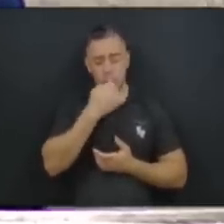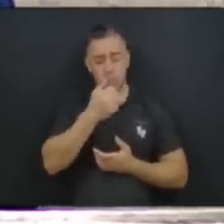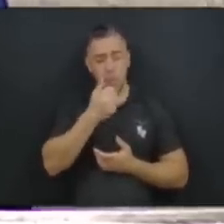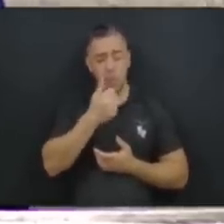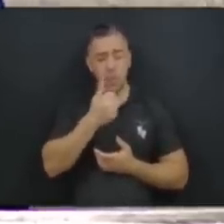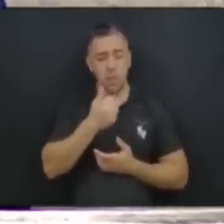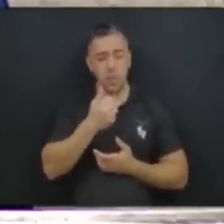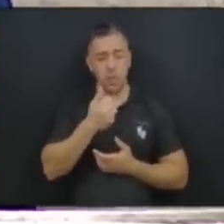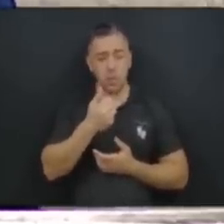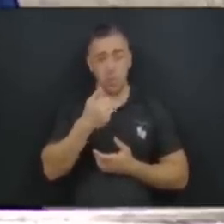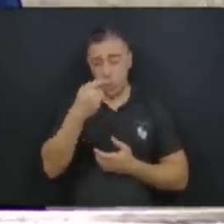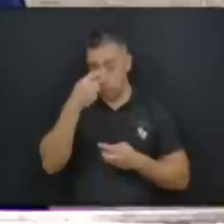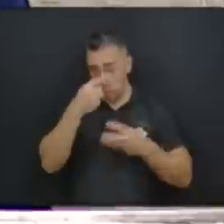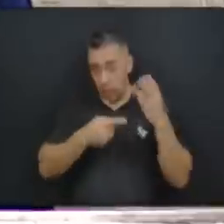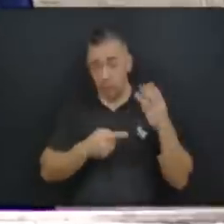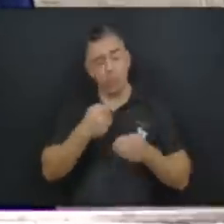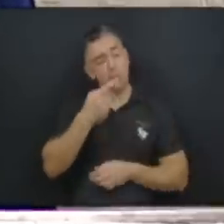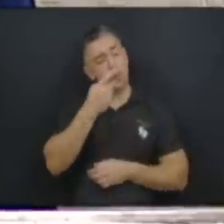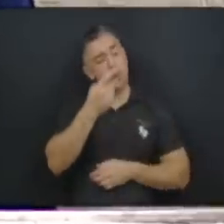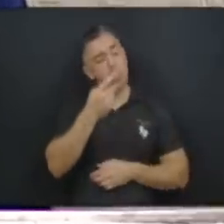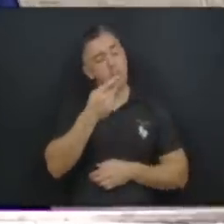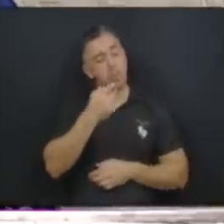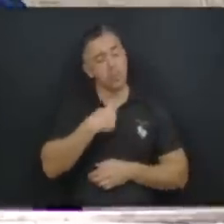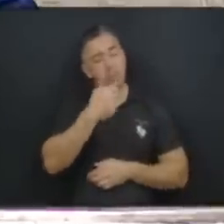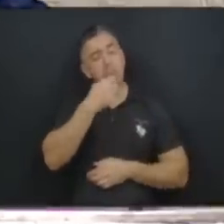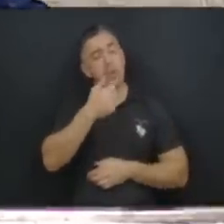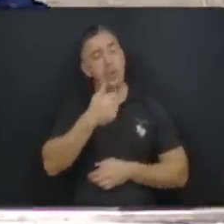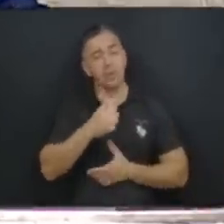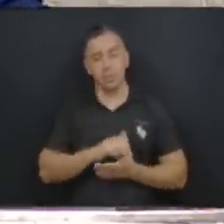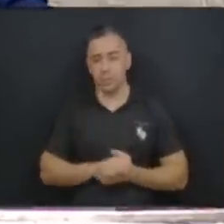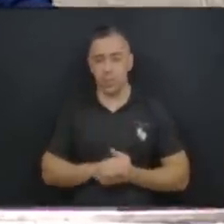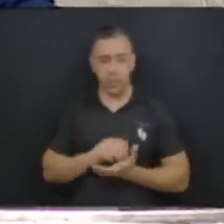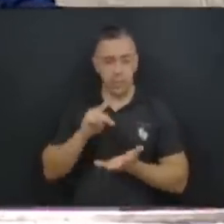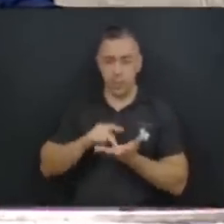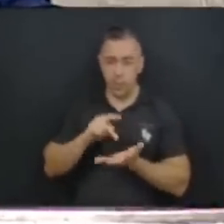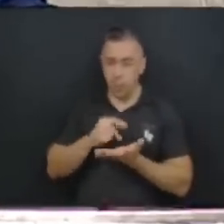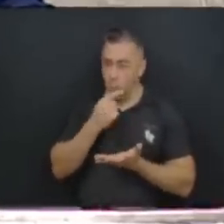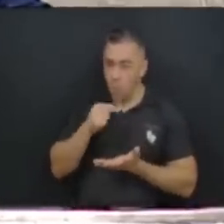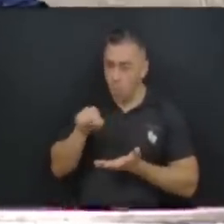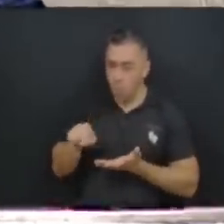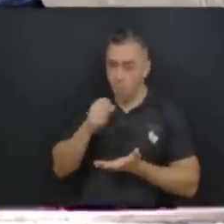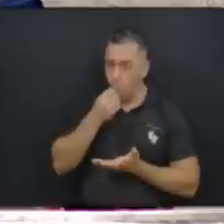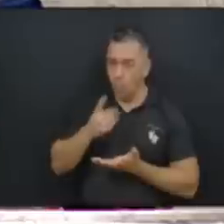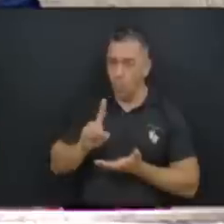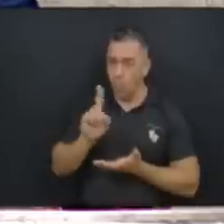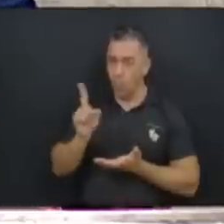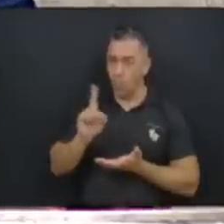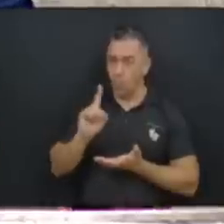ele repetiu três vezes eu eu eu tô bem não ele não estava bem